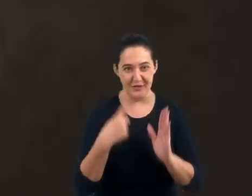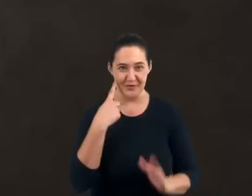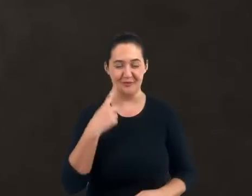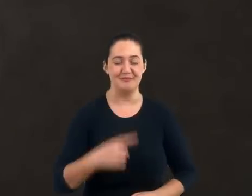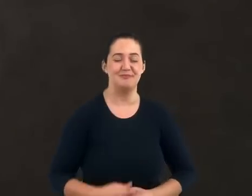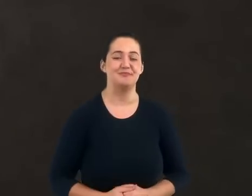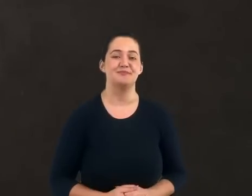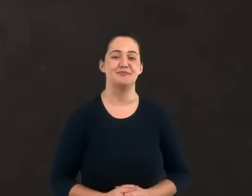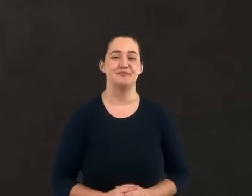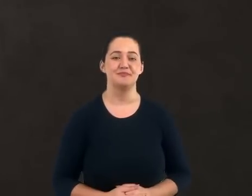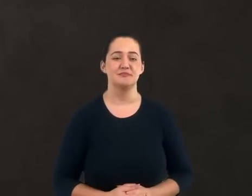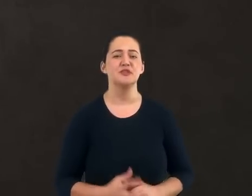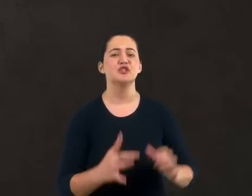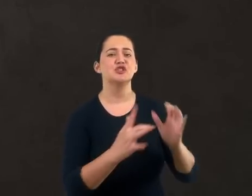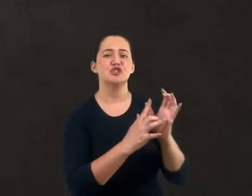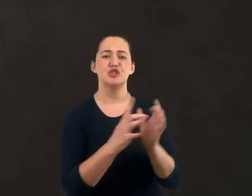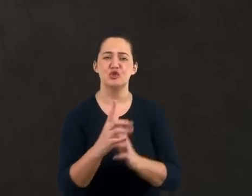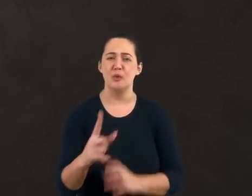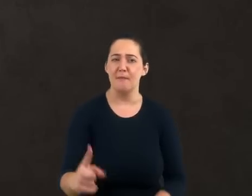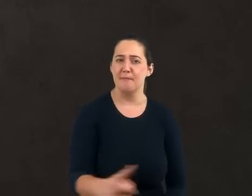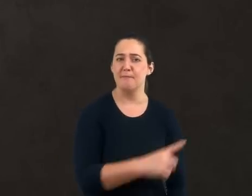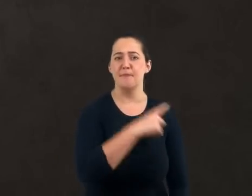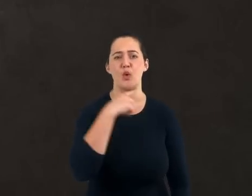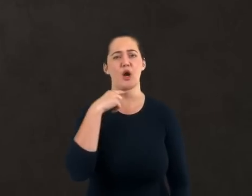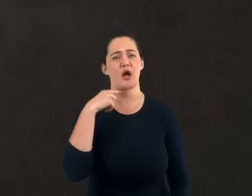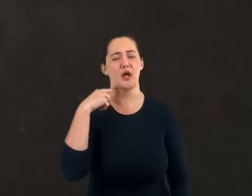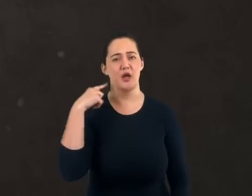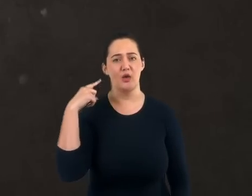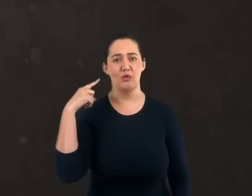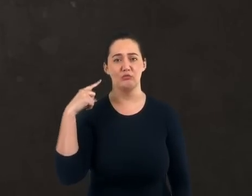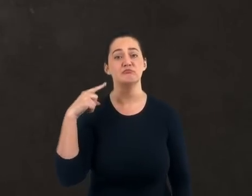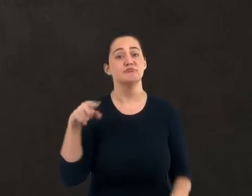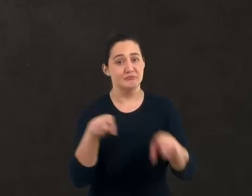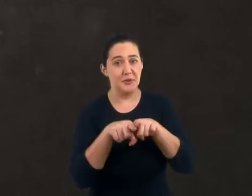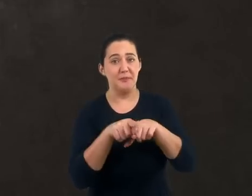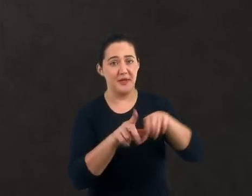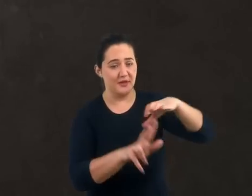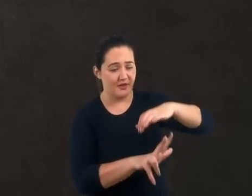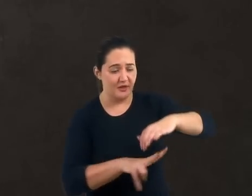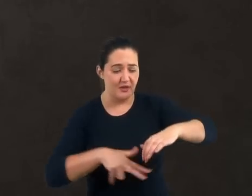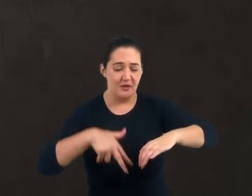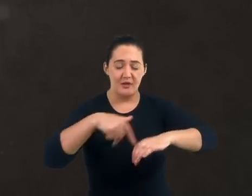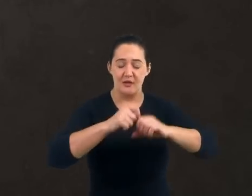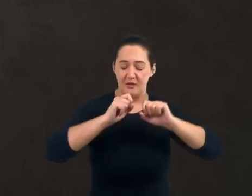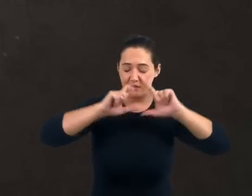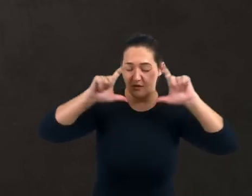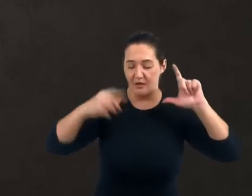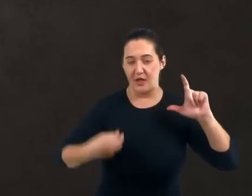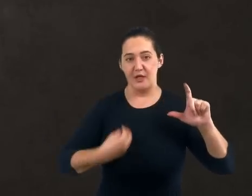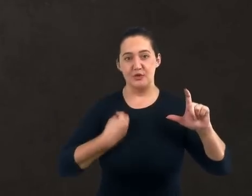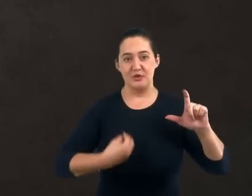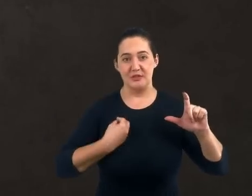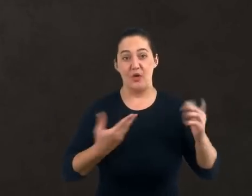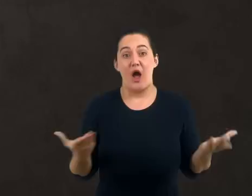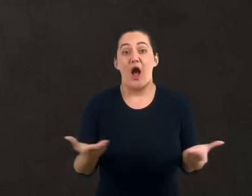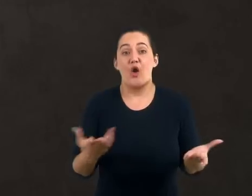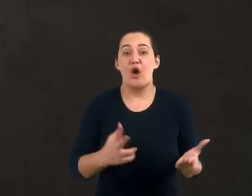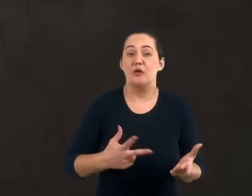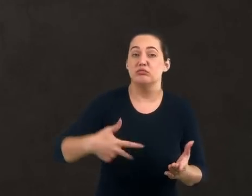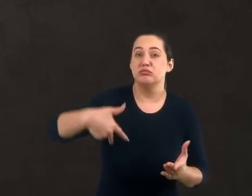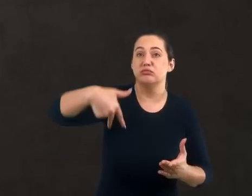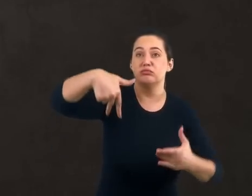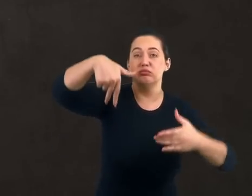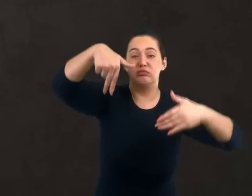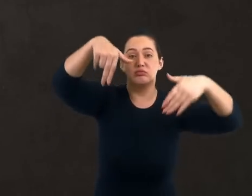você. É Cristo que morreu e, além disso, também ressuscitou, que está à direita de Deus,